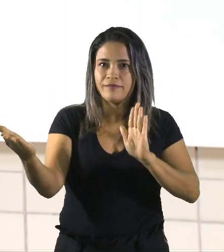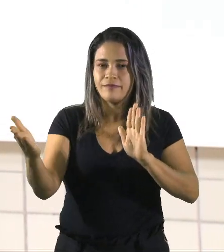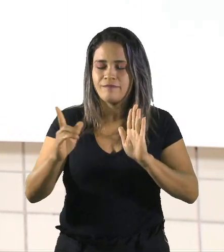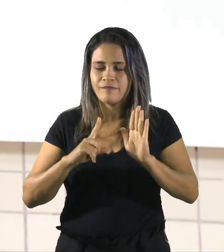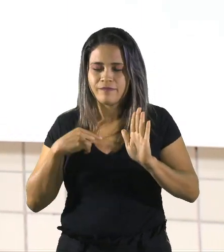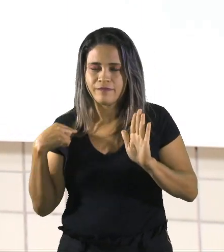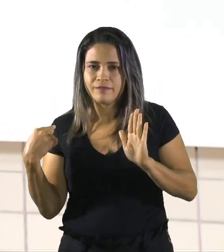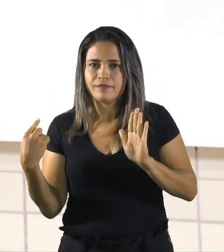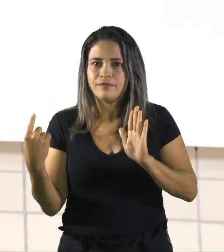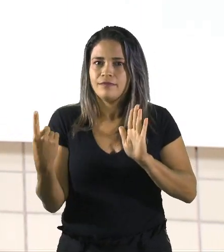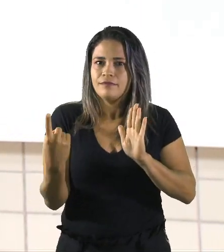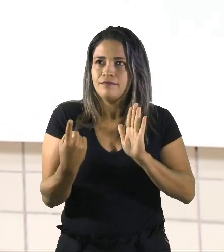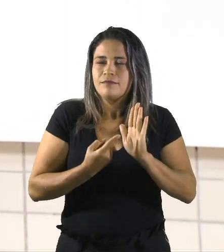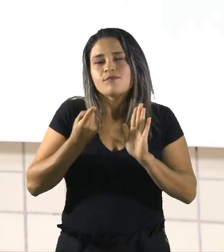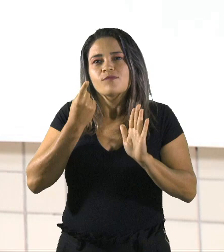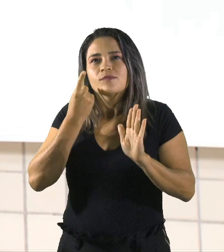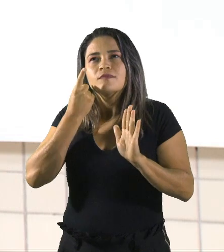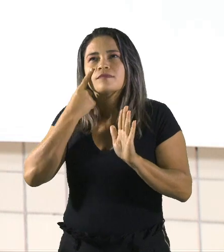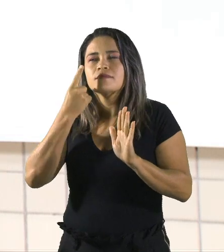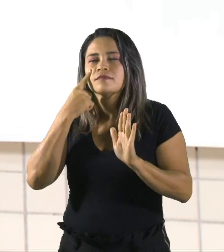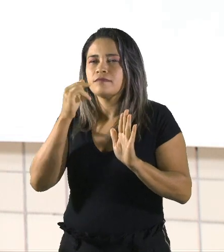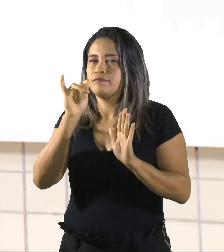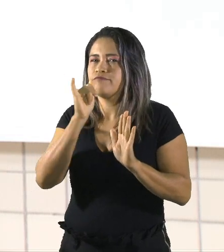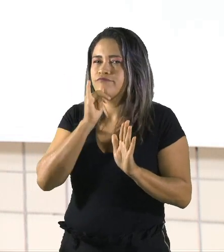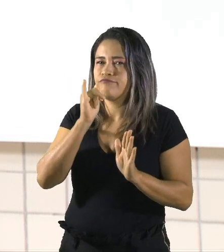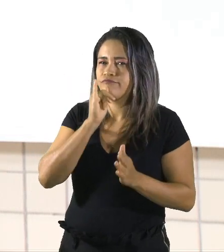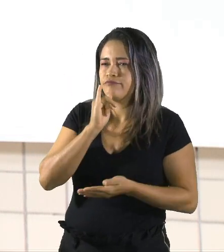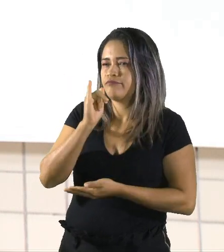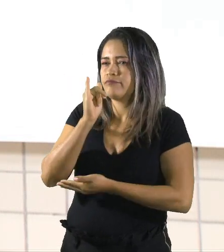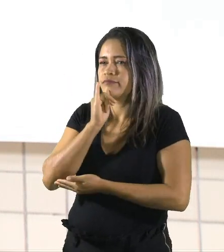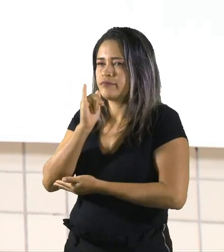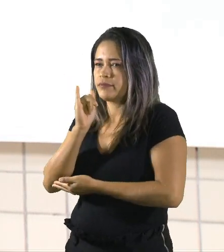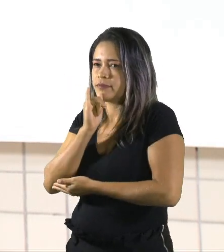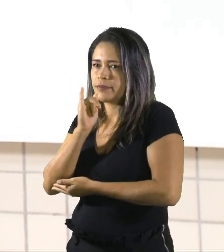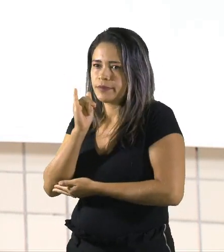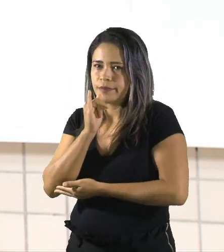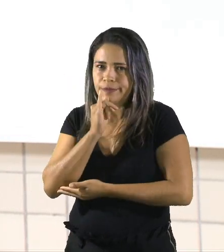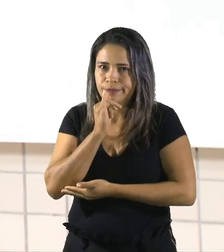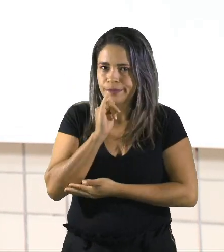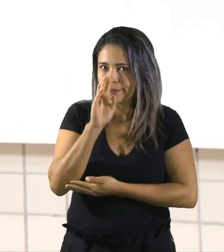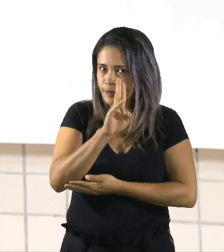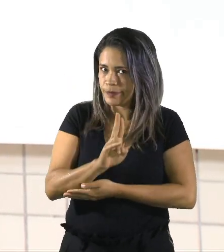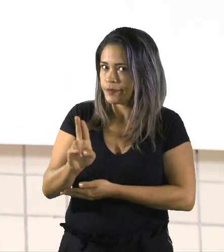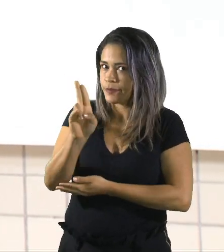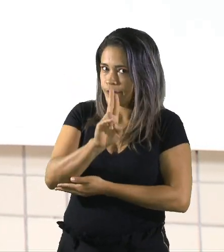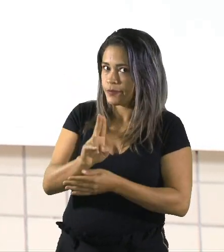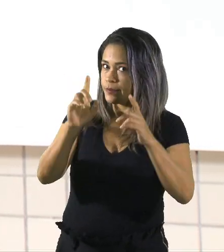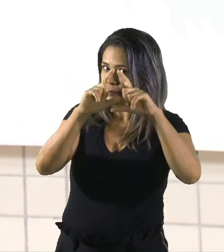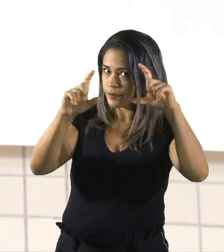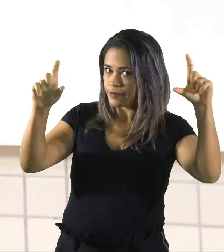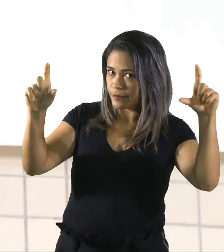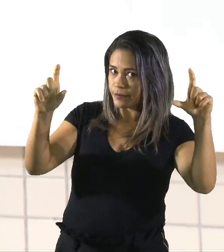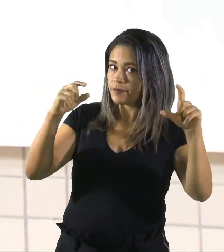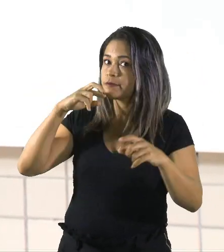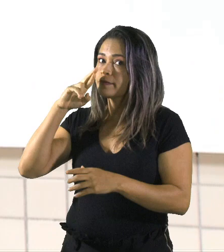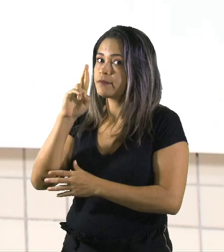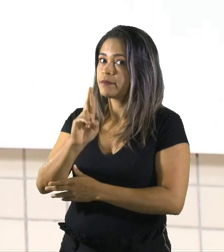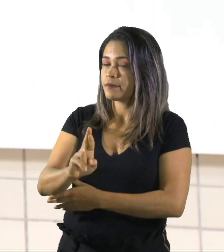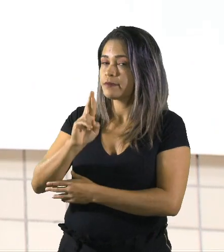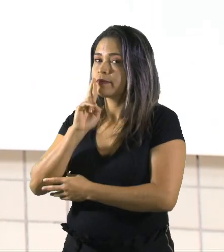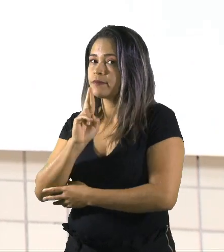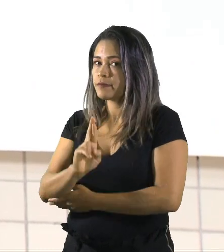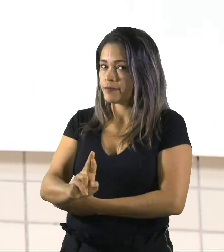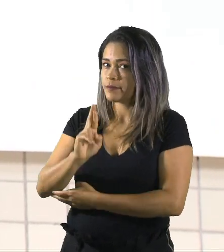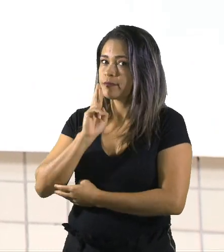gente veja alguns exemplos de utilização de expressões algébricas para a gente tentar responder aquela perguntinha